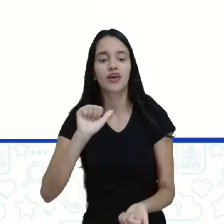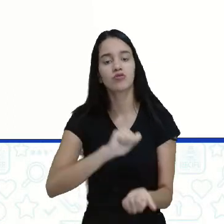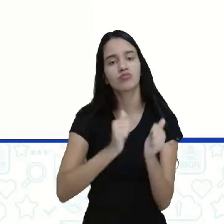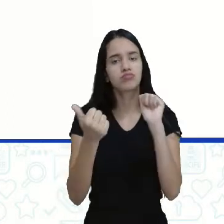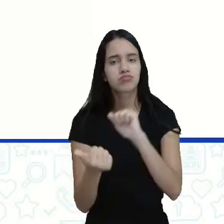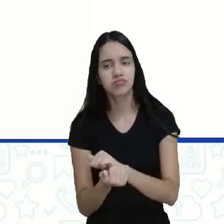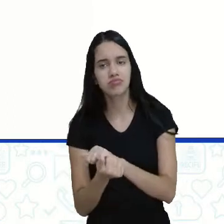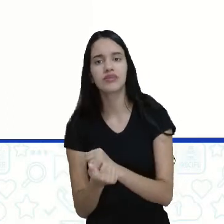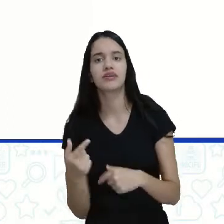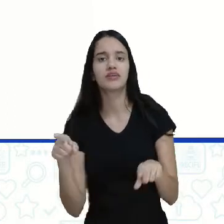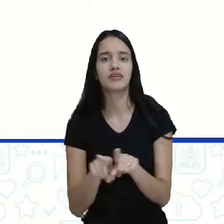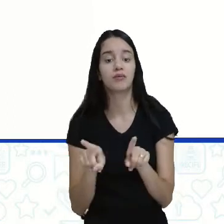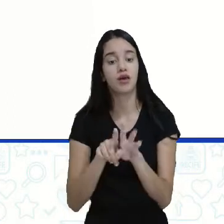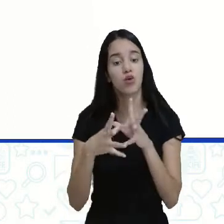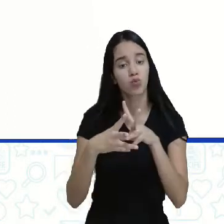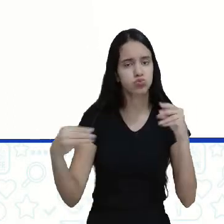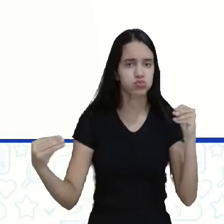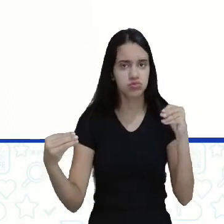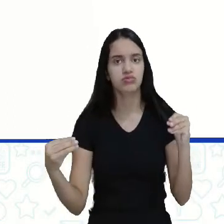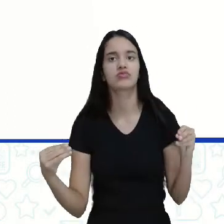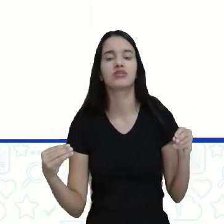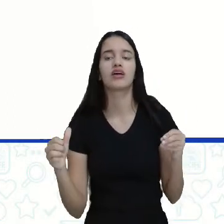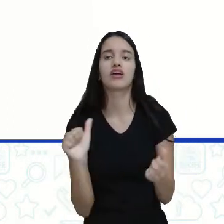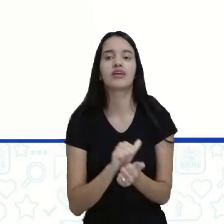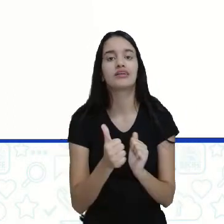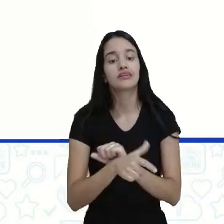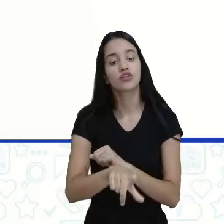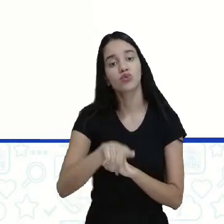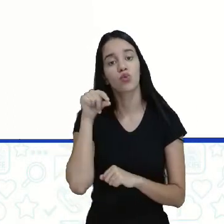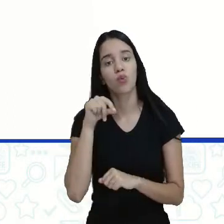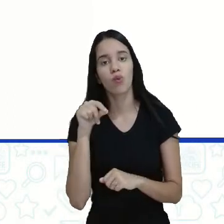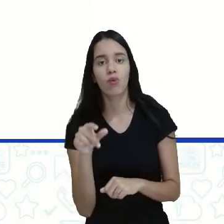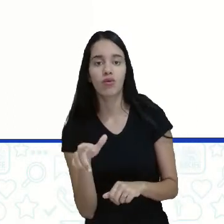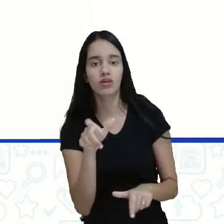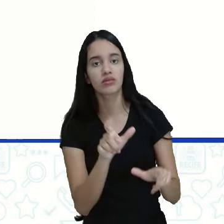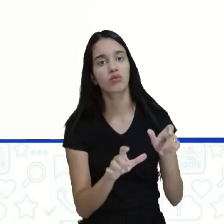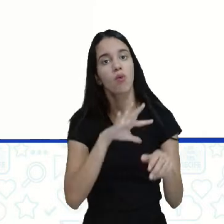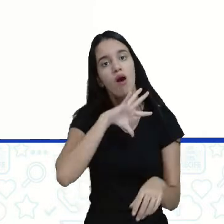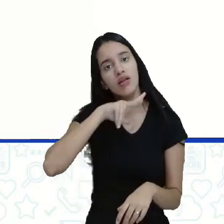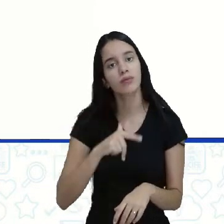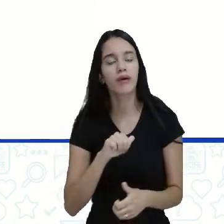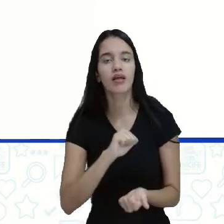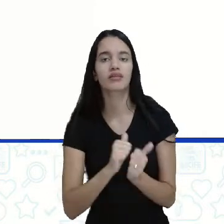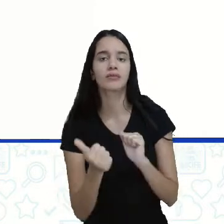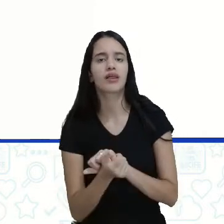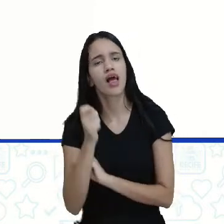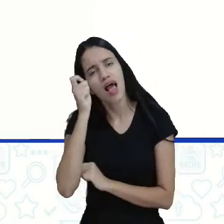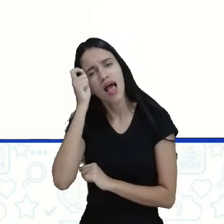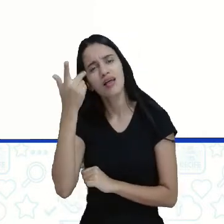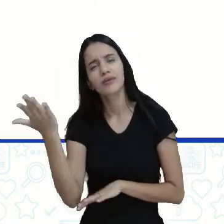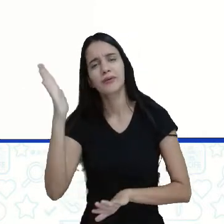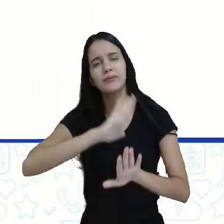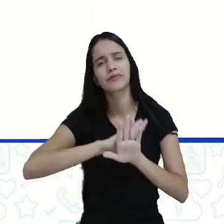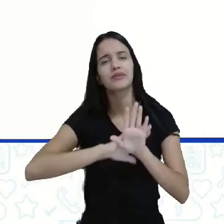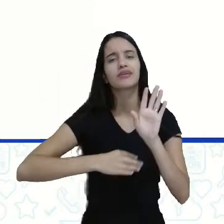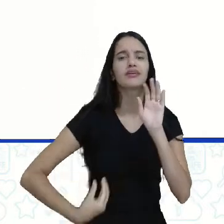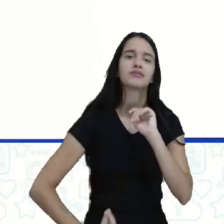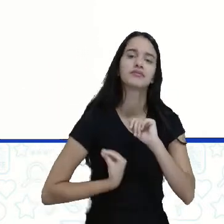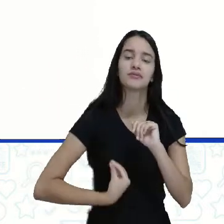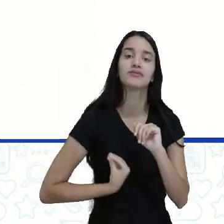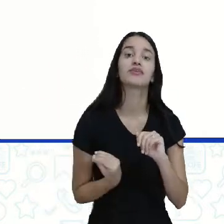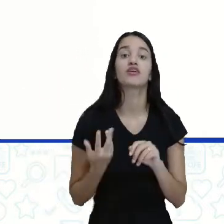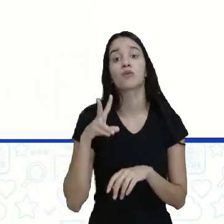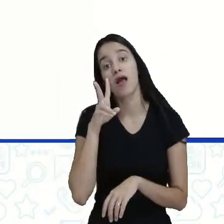adaptados e, por outro lado, selecionando os mais adaptados. Essa é a ideia por trás da sobrevivência do